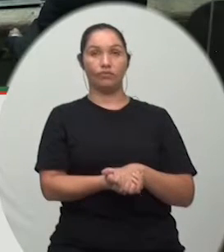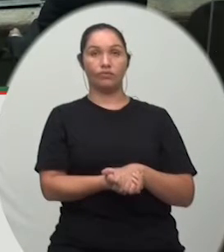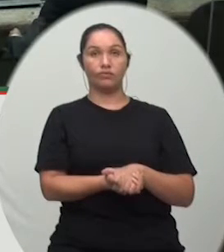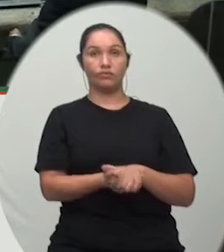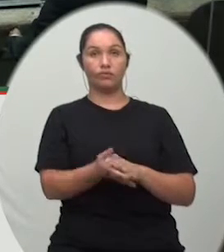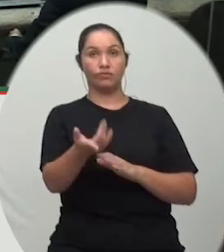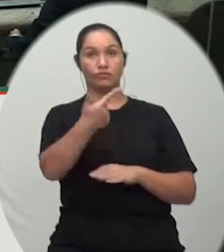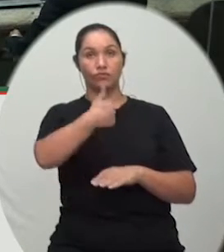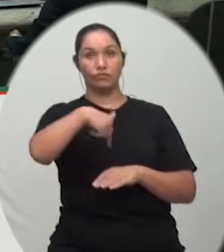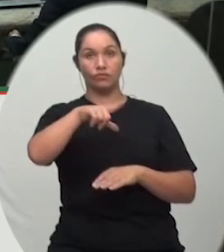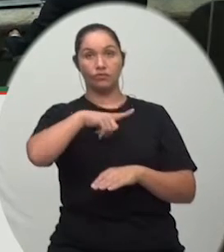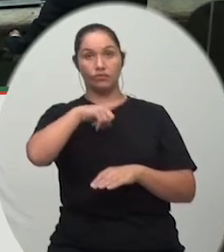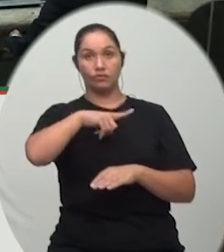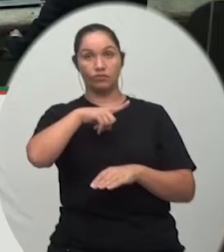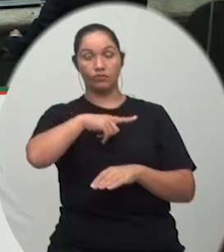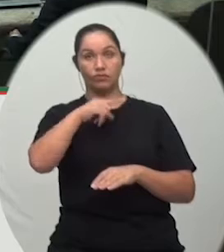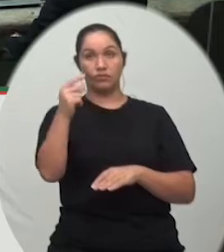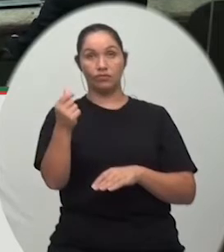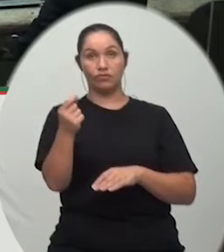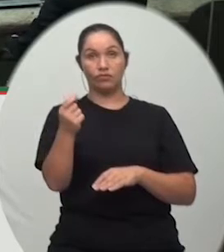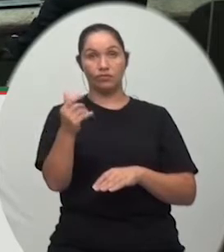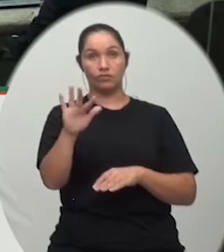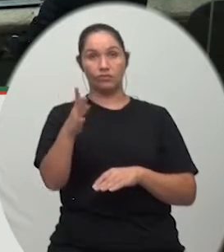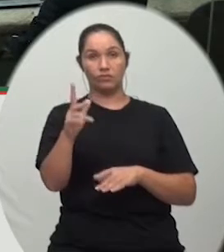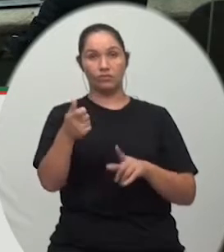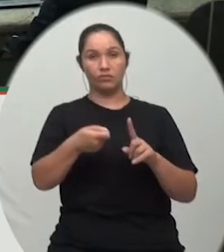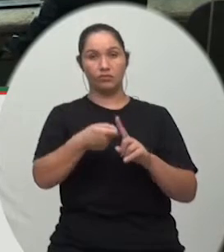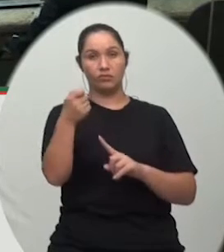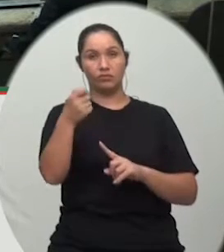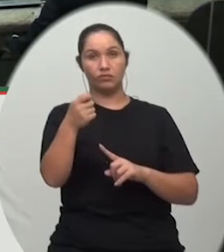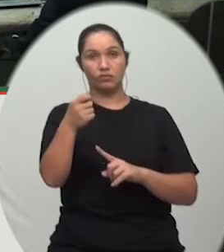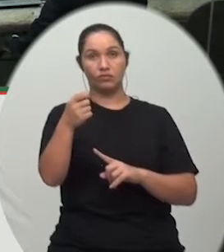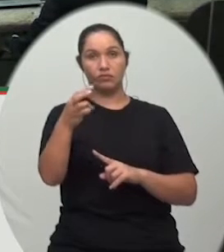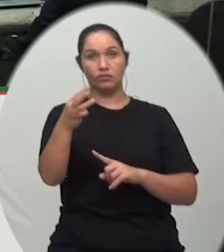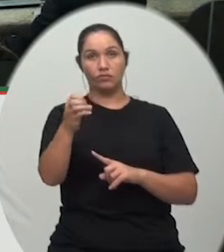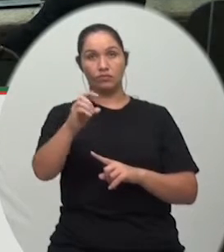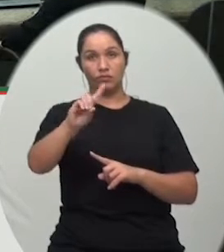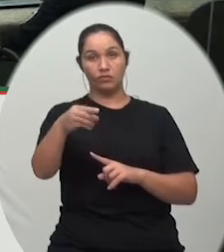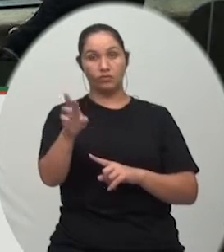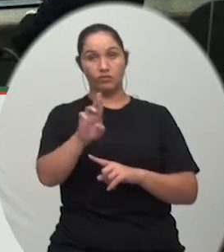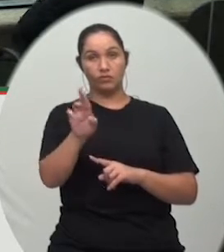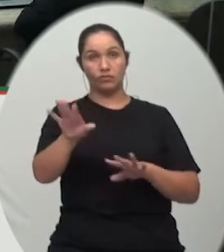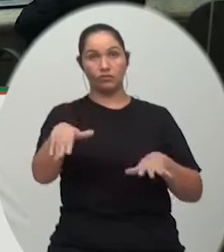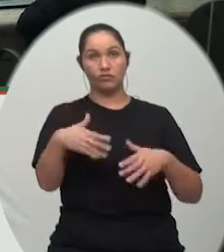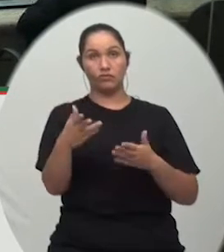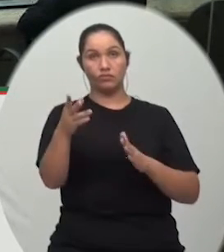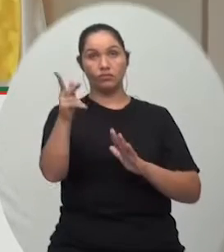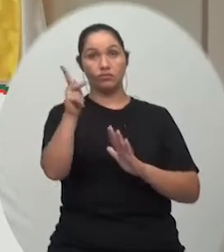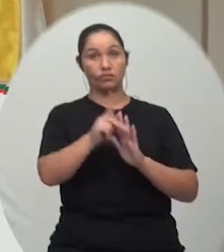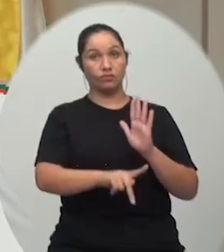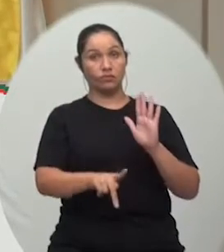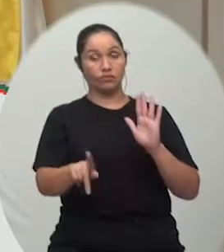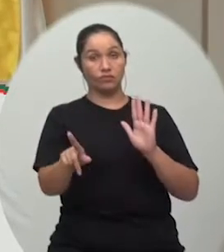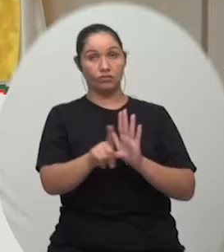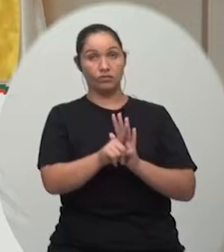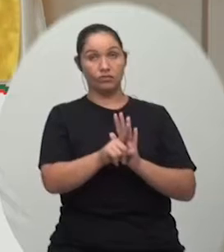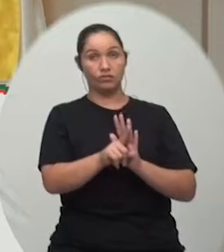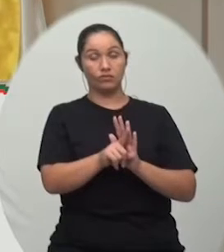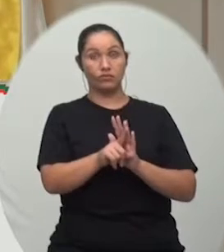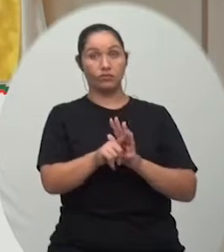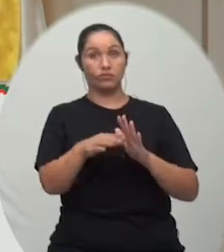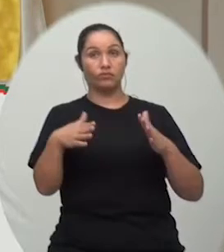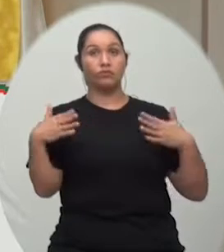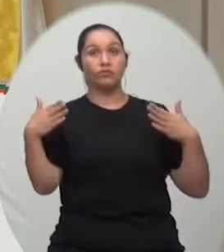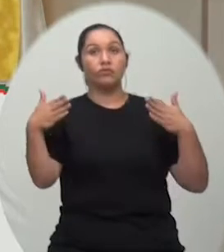nós temos um orçamento mensal aí próximo dos R$ 30.000. E o objetivo desse projeto, na realidade, senhores vereadores,